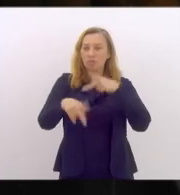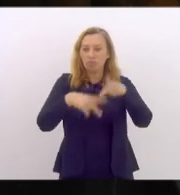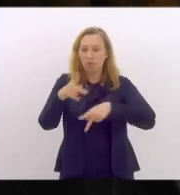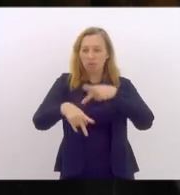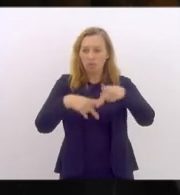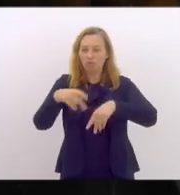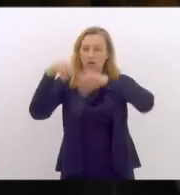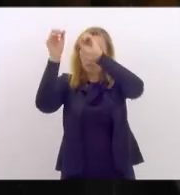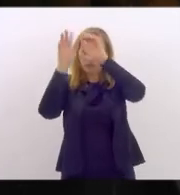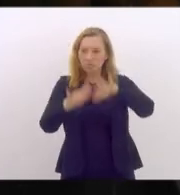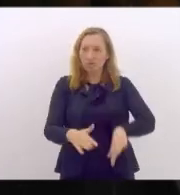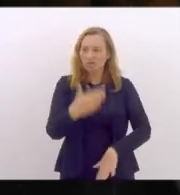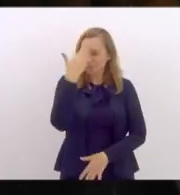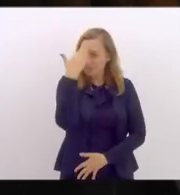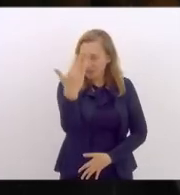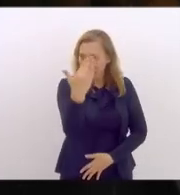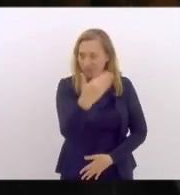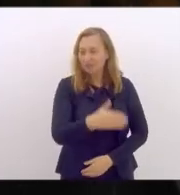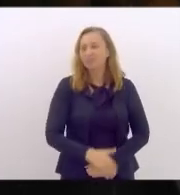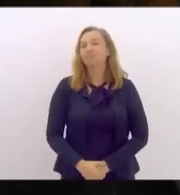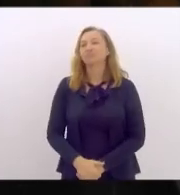Muito obrigado